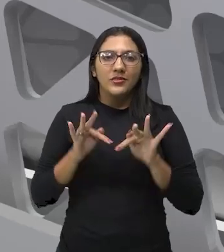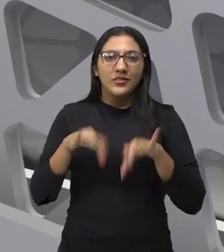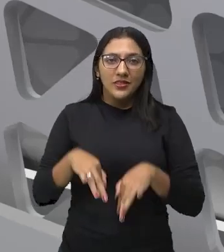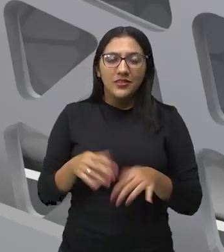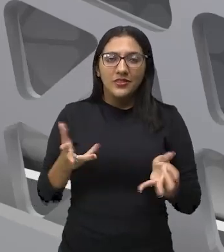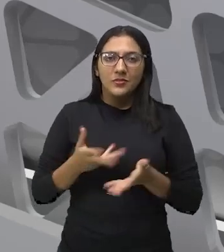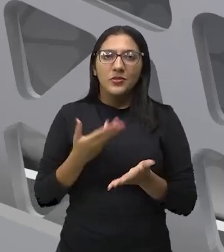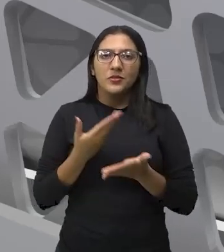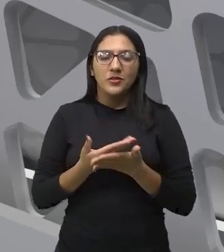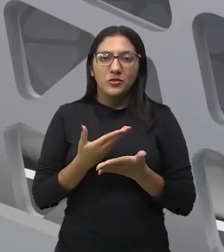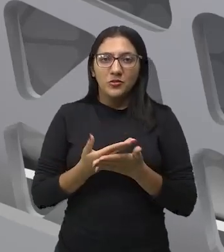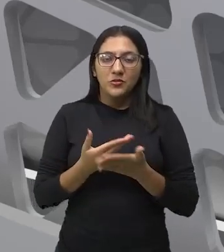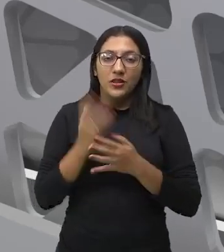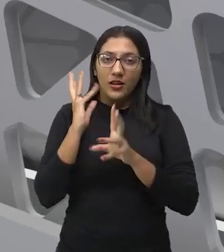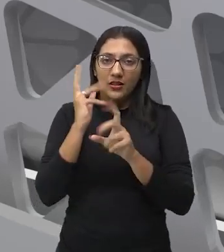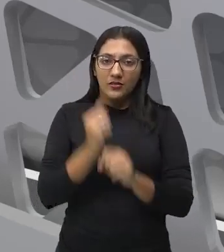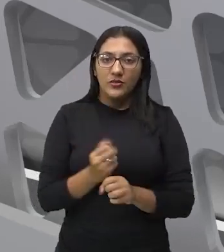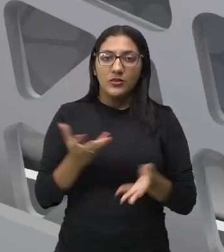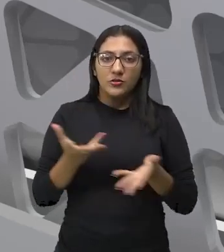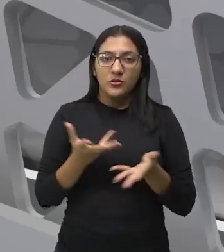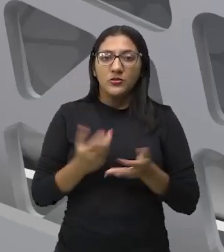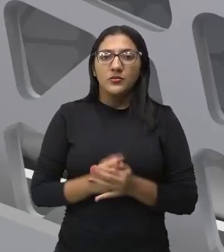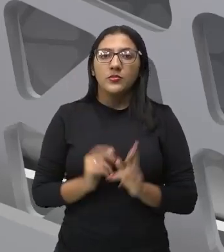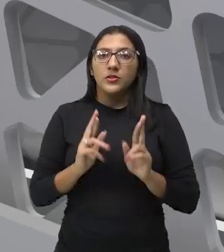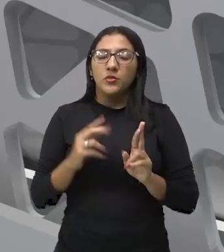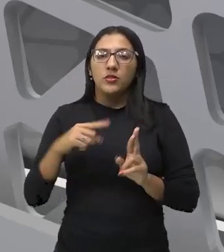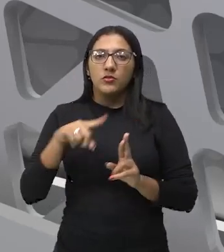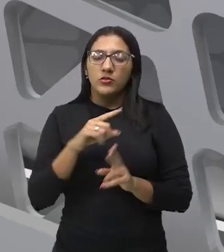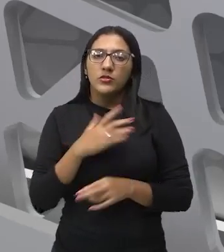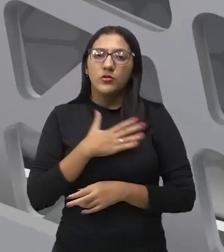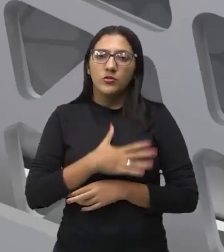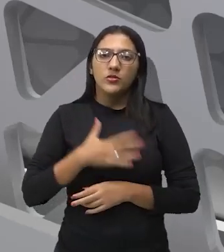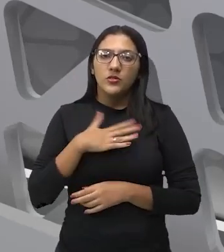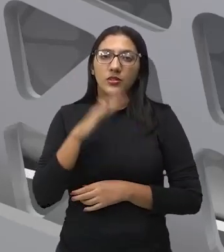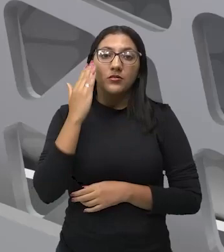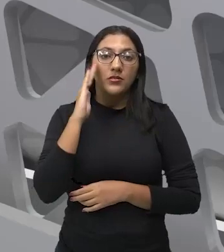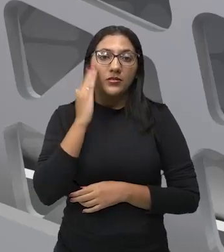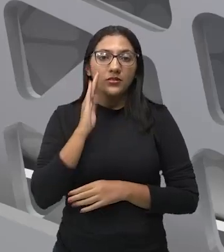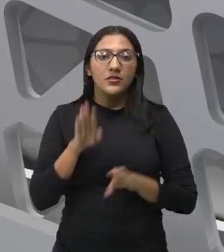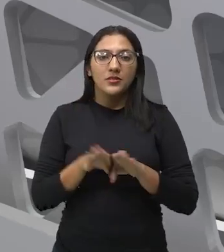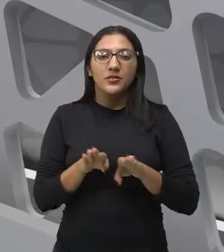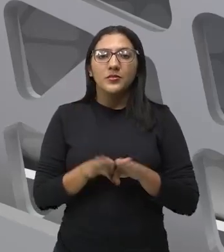nossa revisão da aula de hoje. Espero que vocês tenham gostado e tenham compreendido,